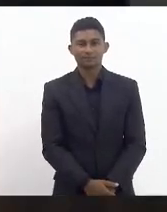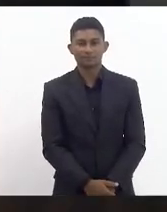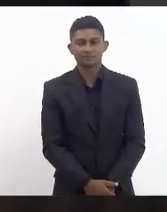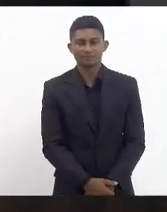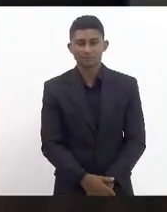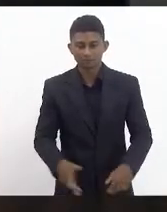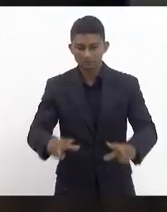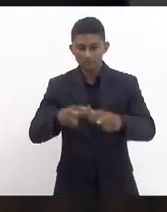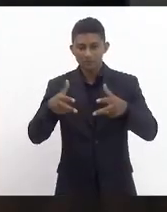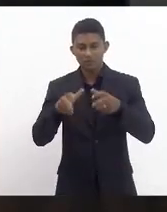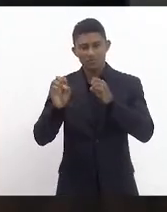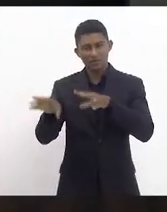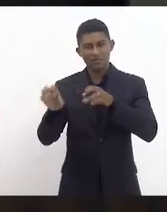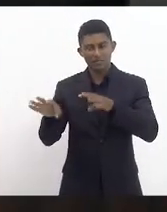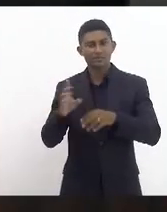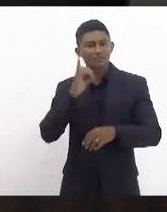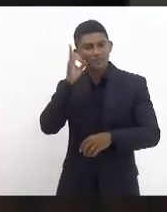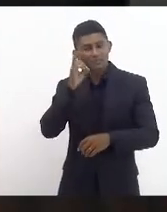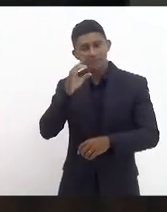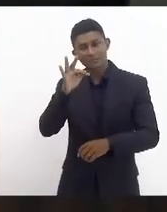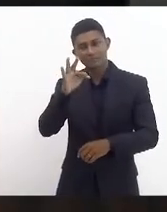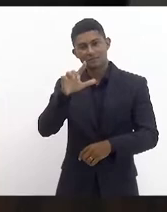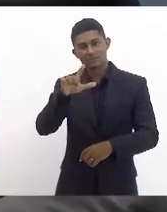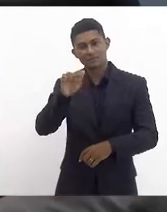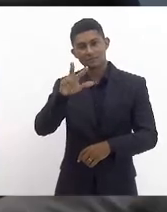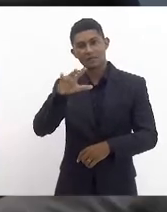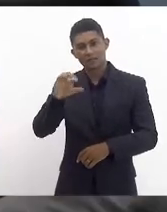Pela Comissão de Educação, deputado Flávio Serafini.